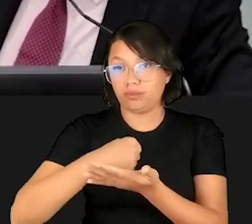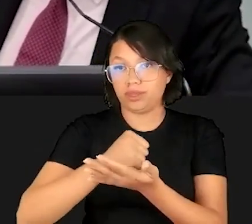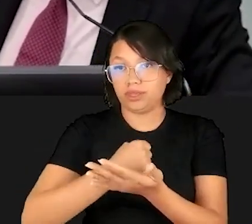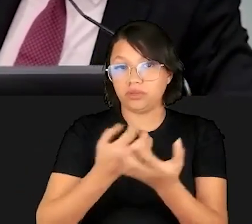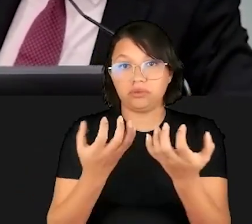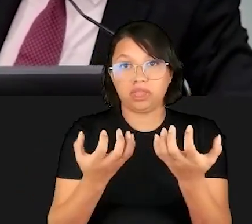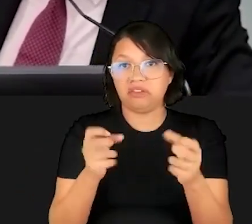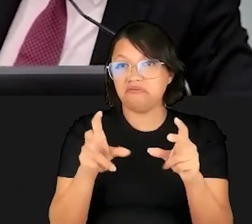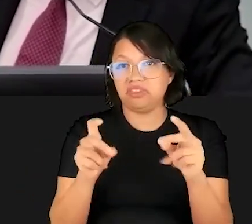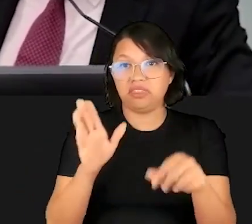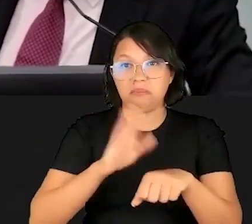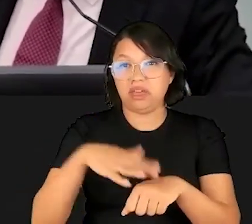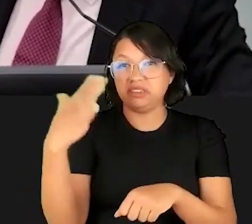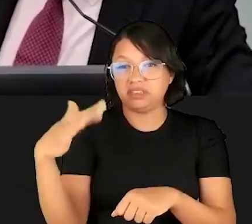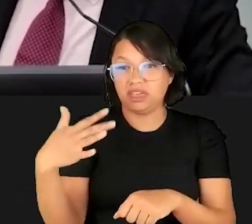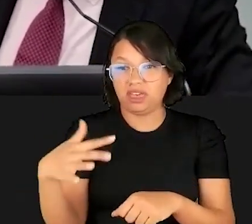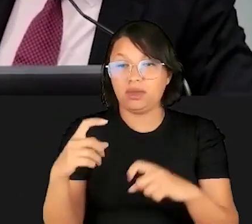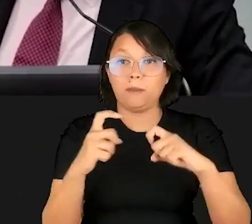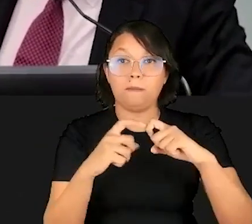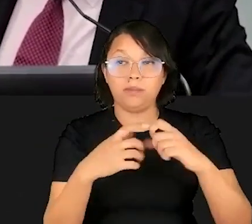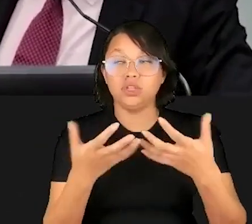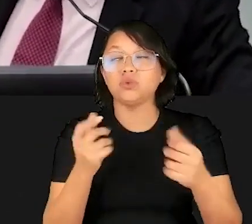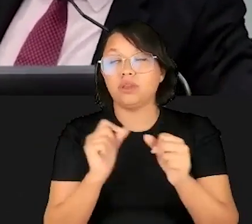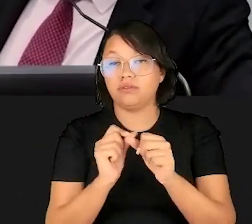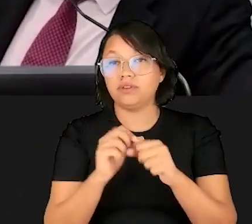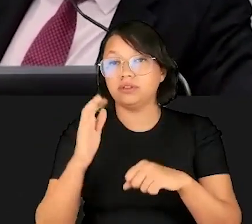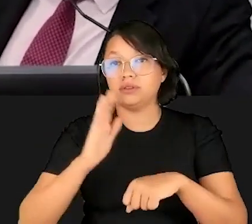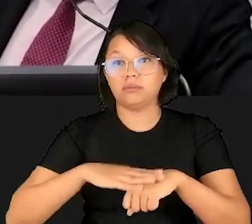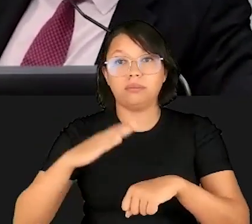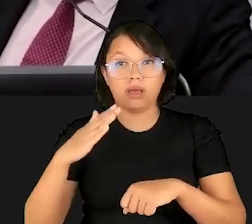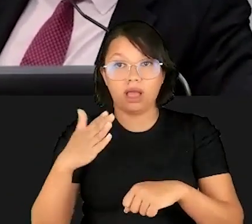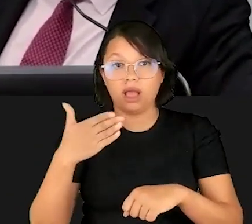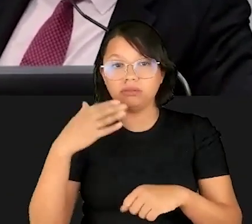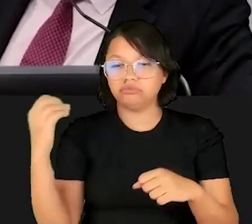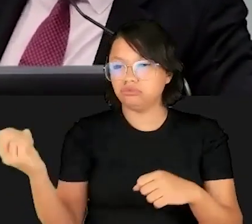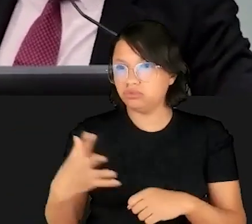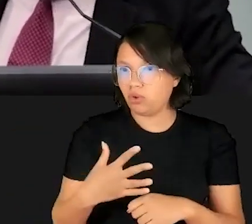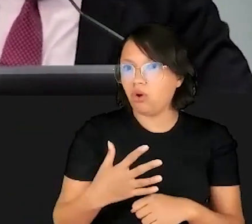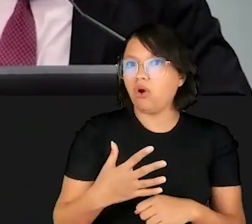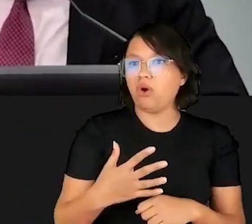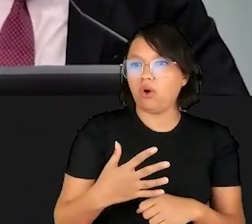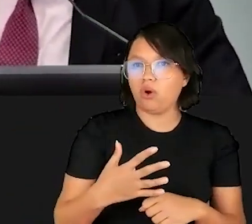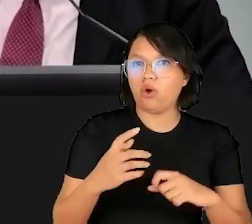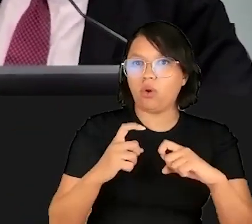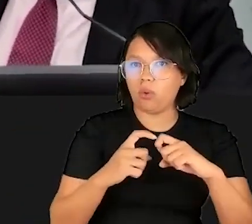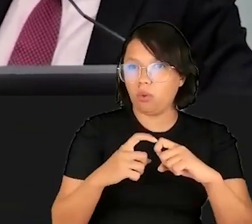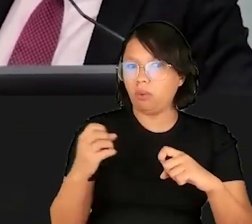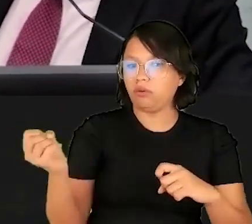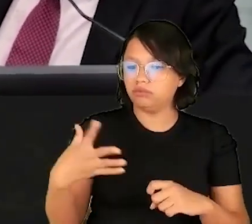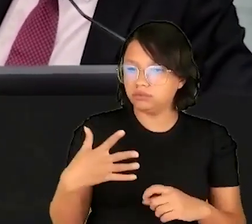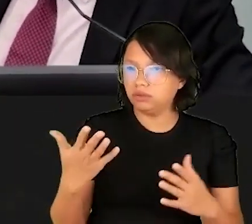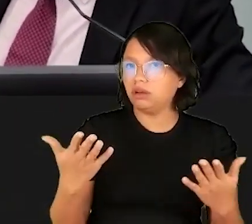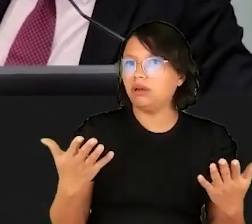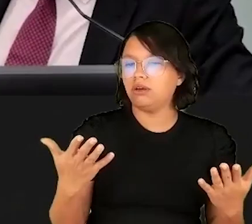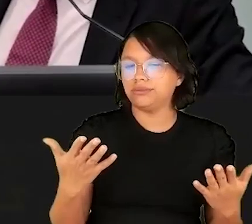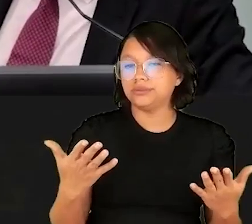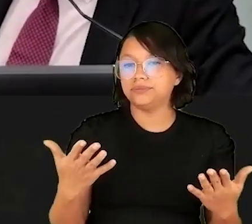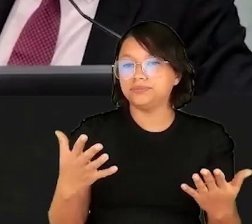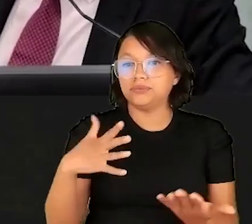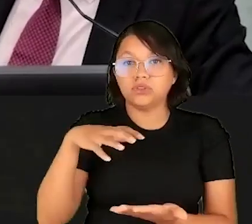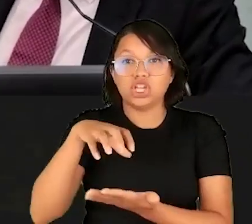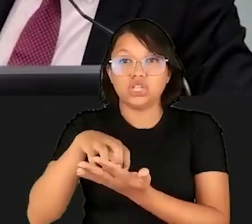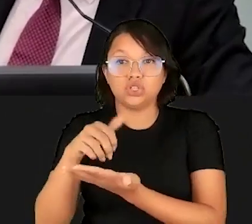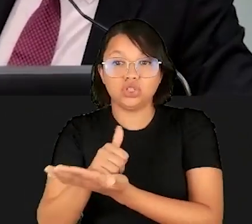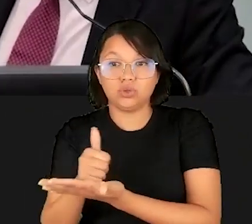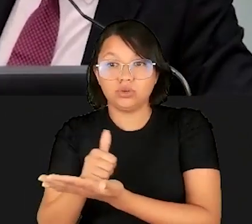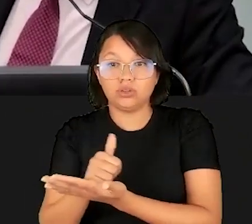fazer o que tem de mais moderno, né? O médico também gosta muito de coisa nova, viu, doutor? E as agências regulatórias. E